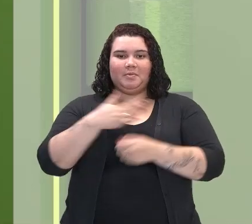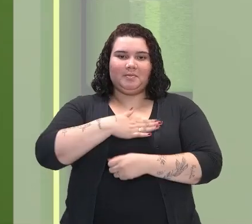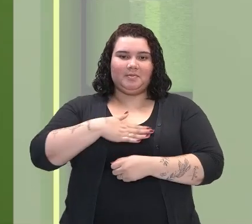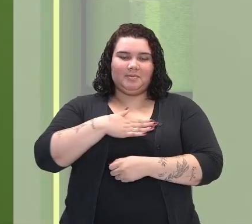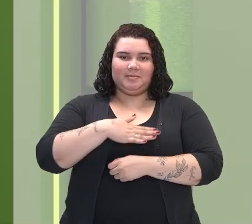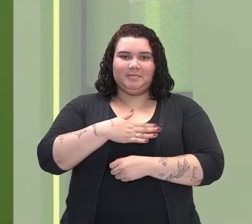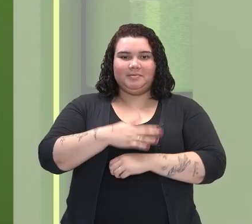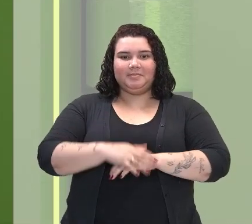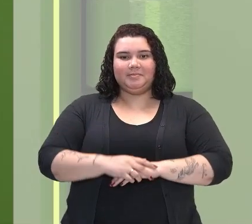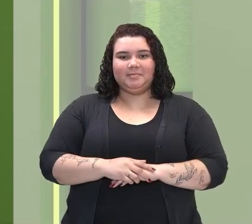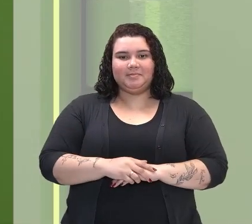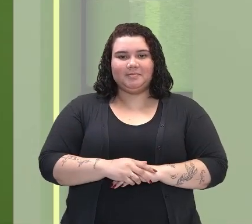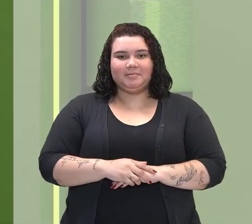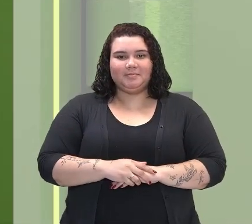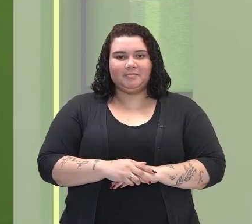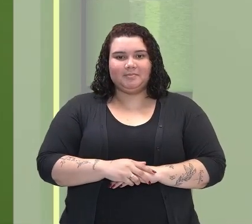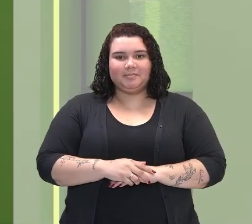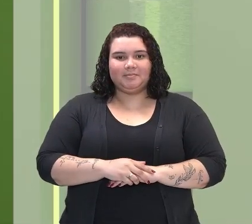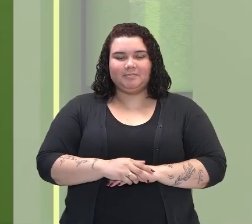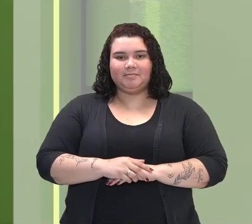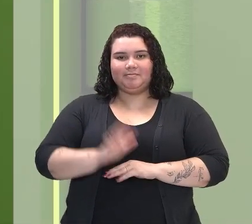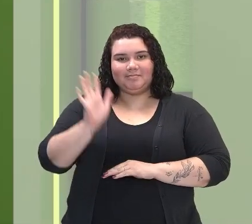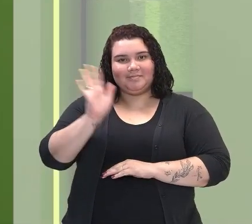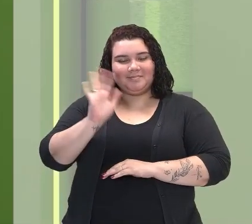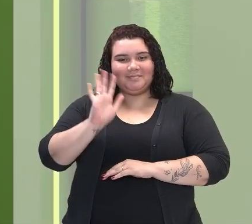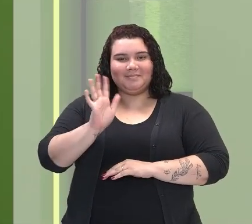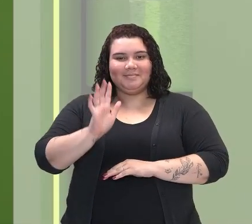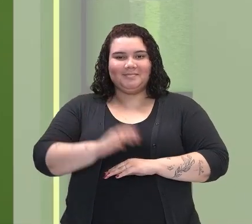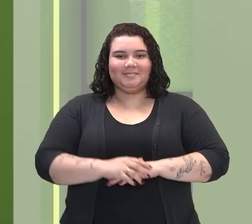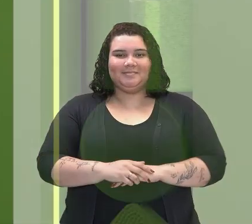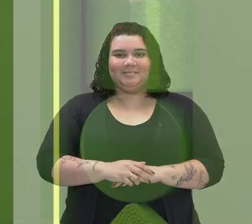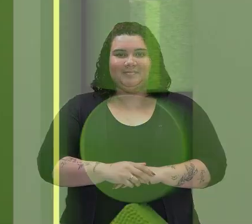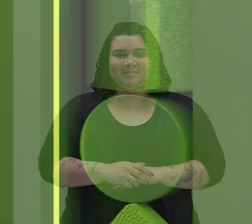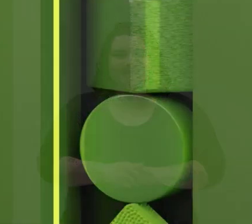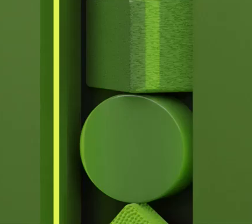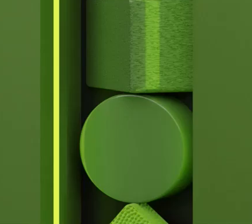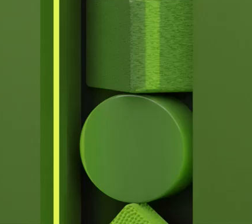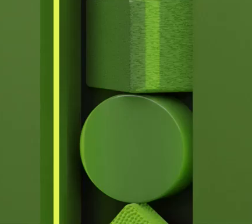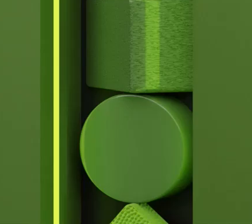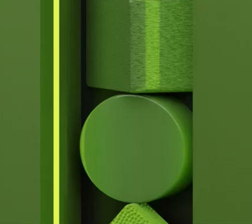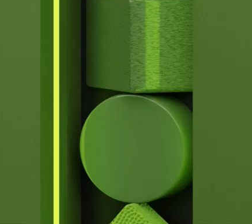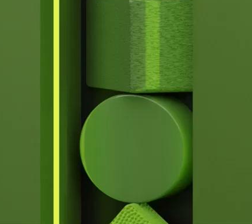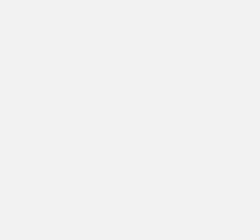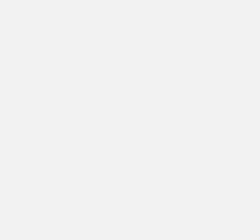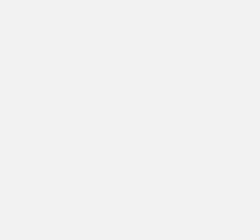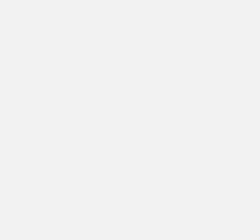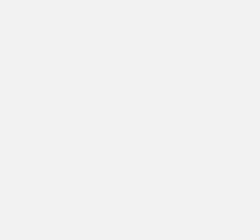Eu encerro a aula aqui com vocês e a gente se encontra aqui numa próxima oportunidade. Tchau!